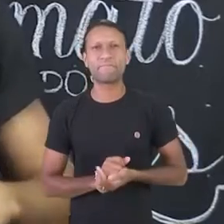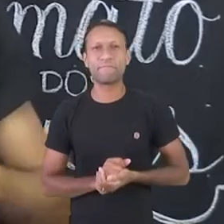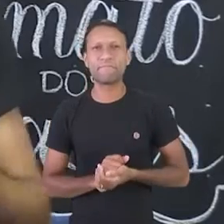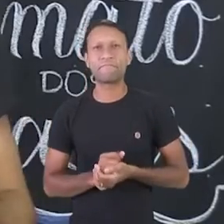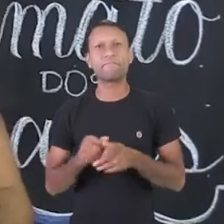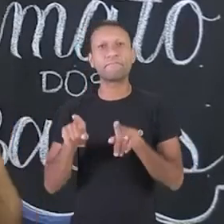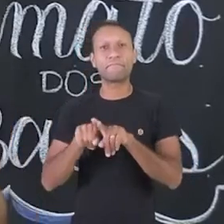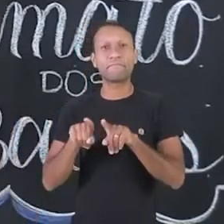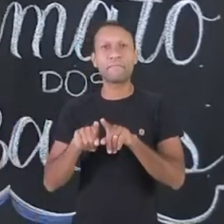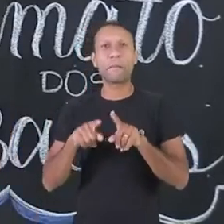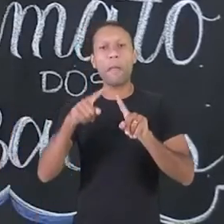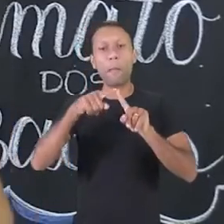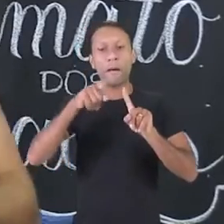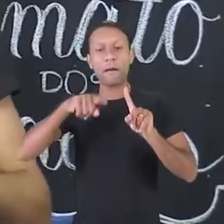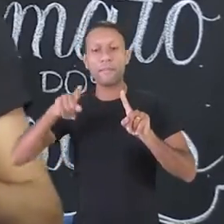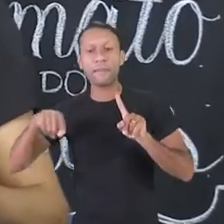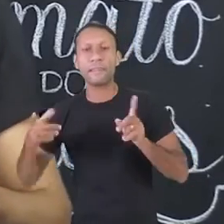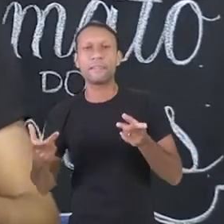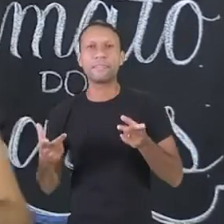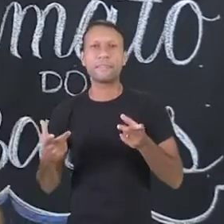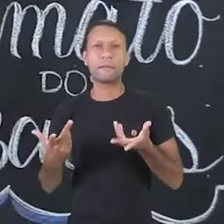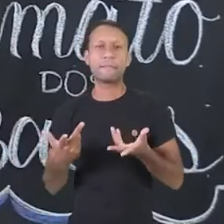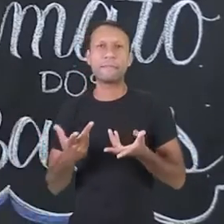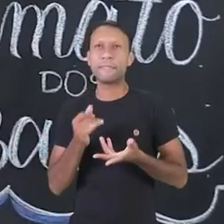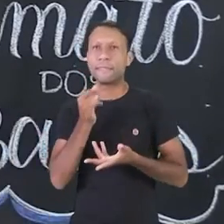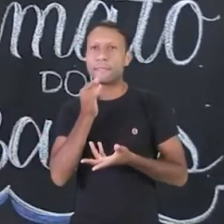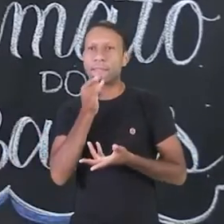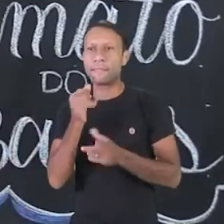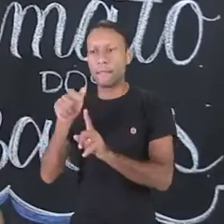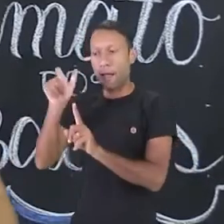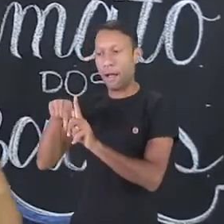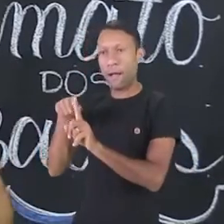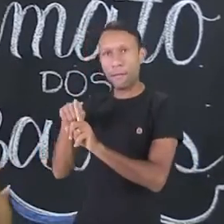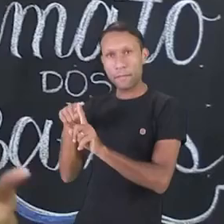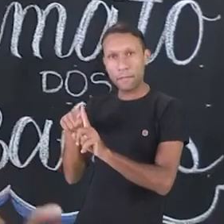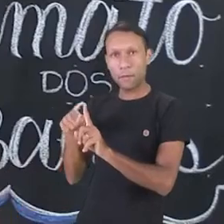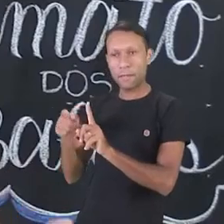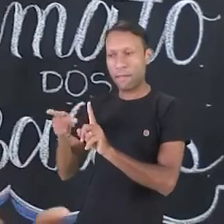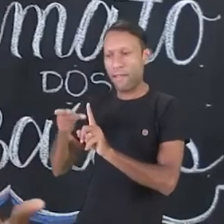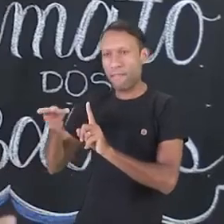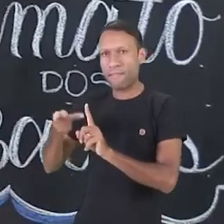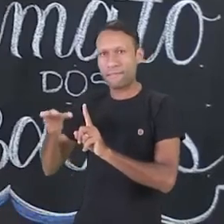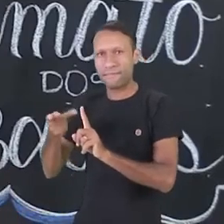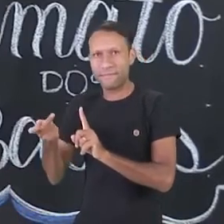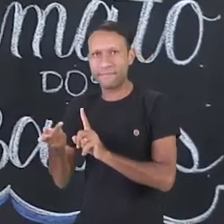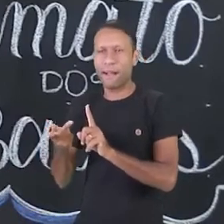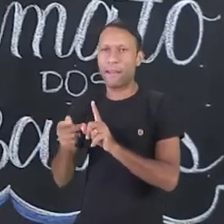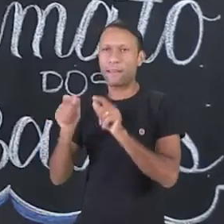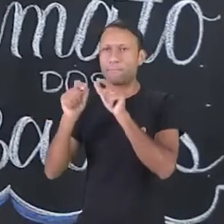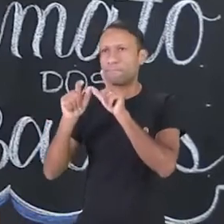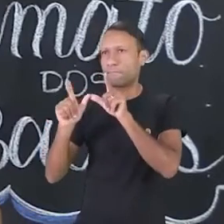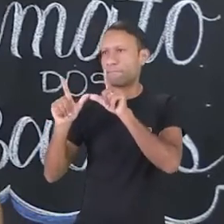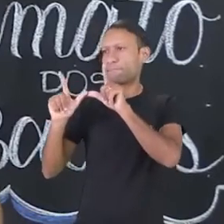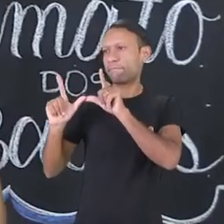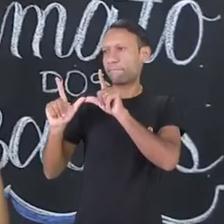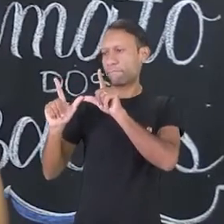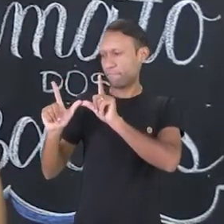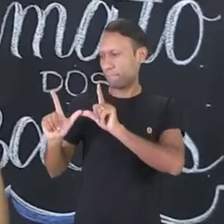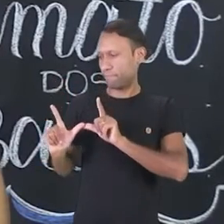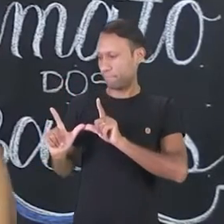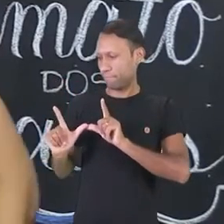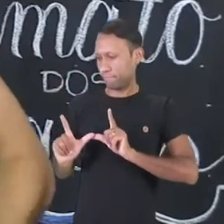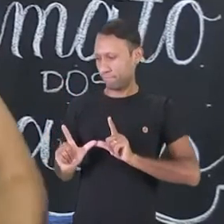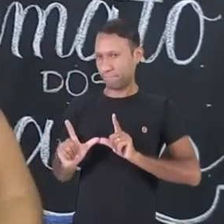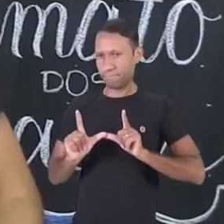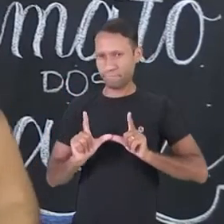quadro. Vai haver uma variação muito forte também quando esse plano se referir a personagens. Você vai ver que muitas vezes pode aparecer um plano americano, que é um plano que aparece mais ou menos